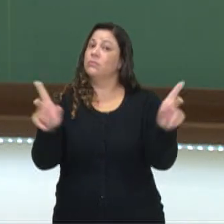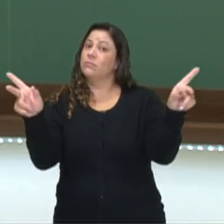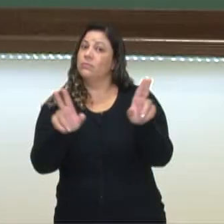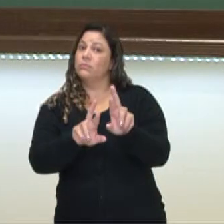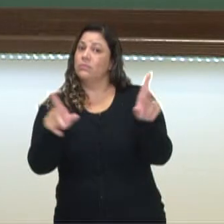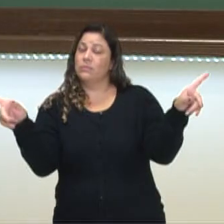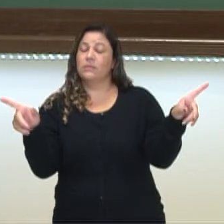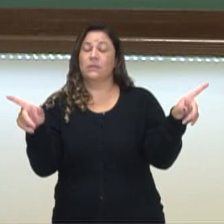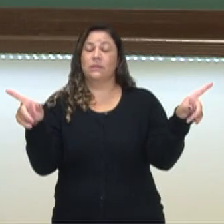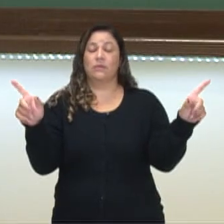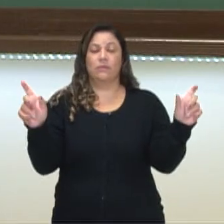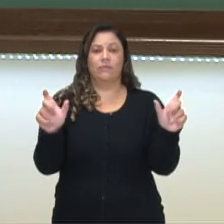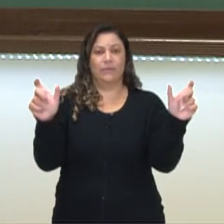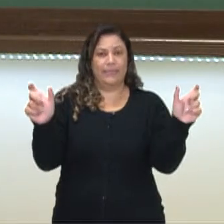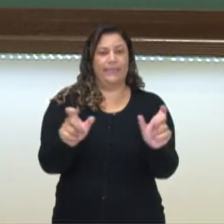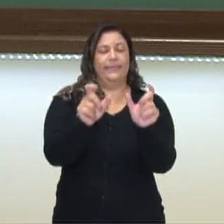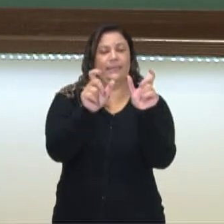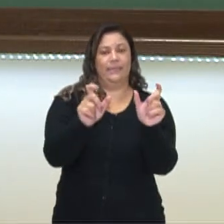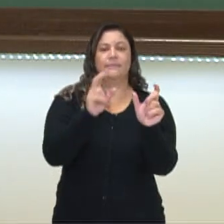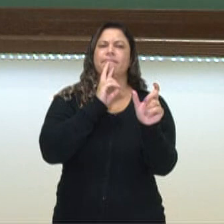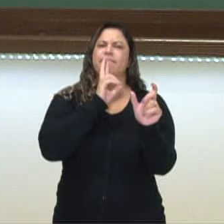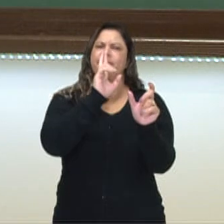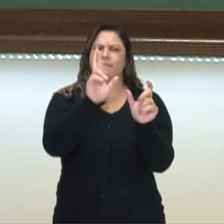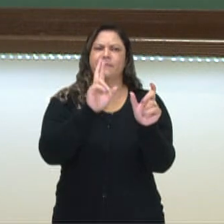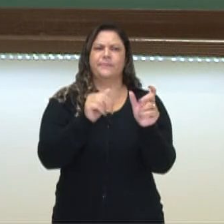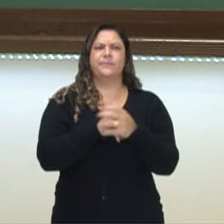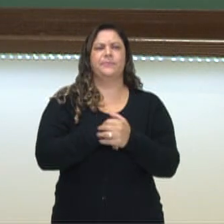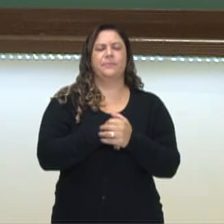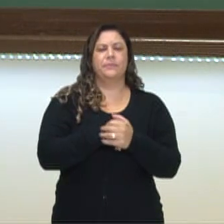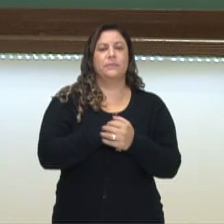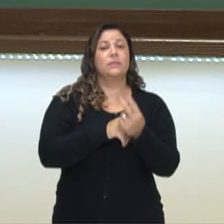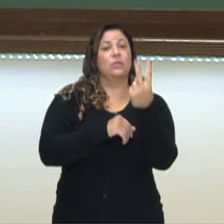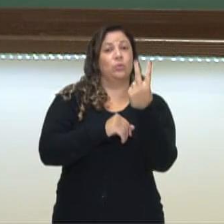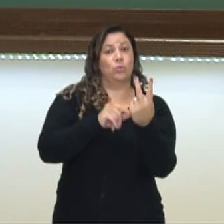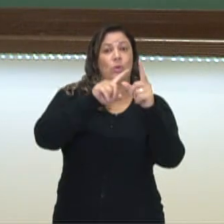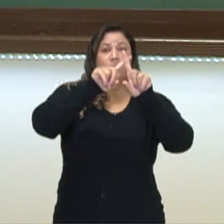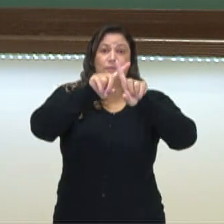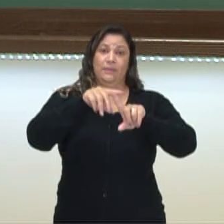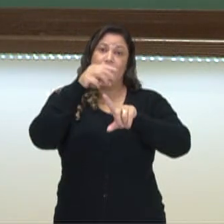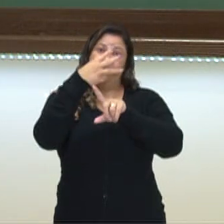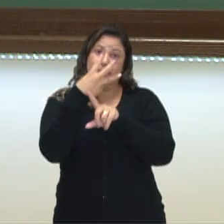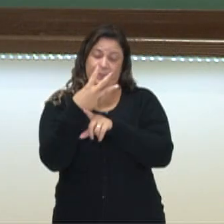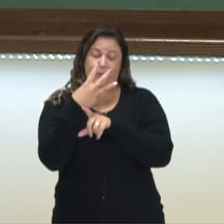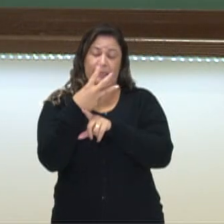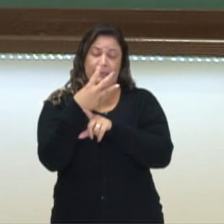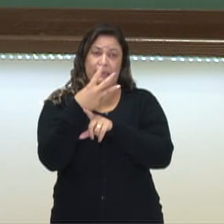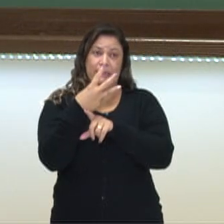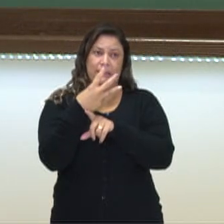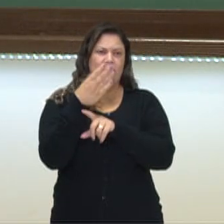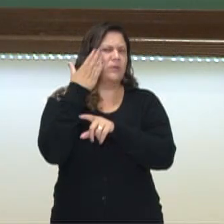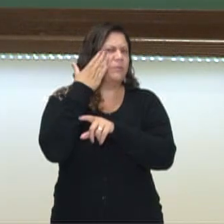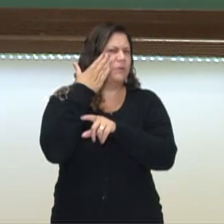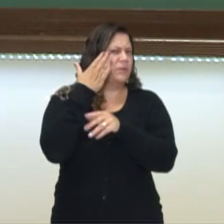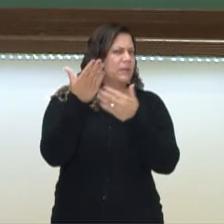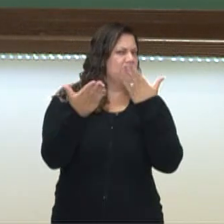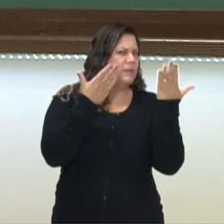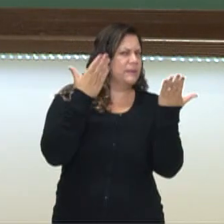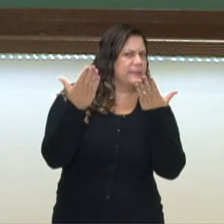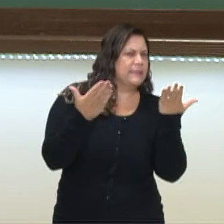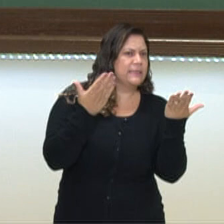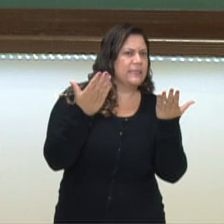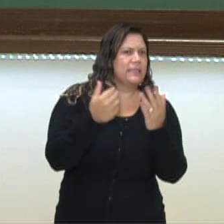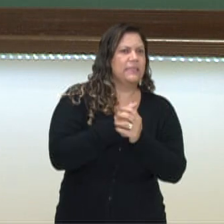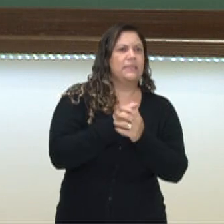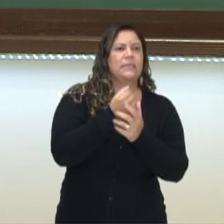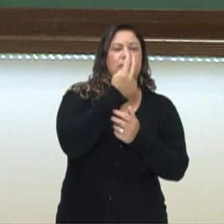diferentes para eu chegar no, que eu chego no mesmo resultado. Ó. Aqui eu associei o 2 e o 3, e como é que eu sei que eu associei ele?